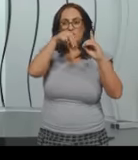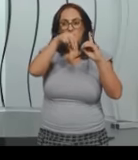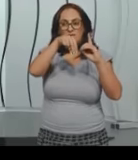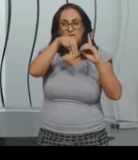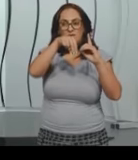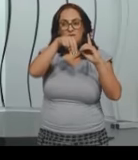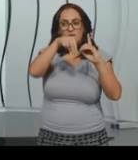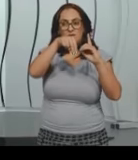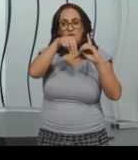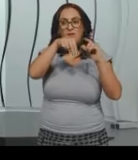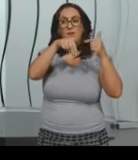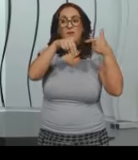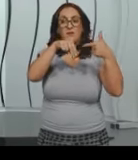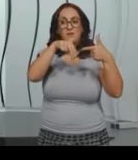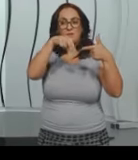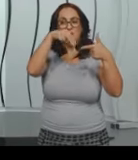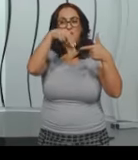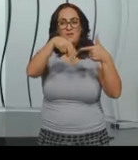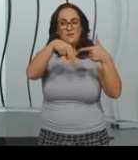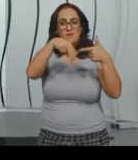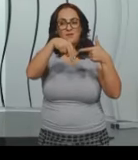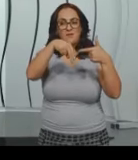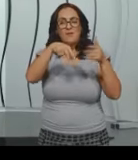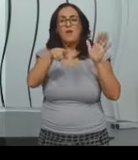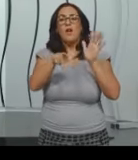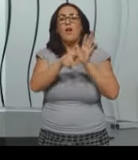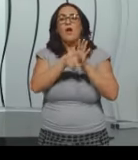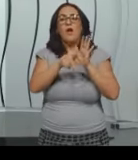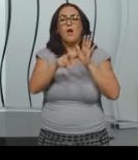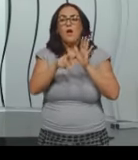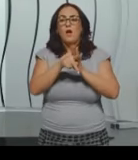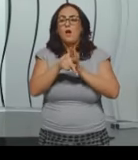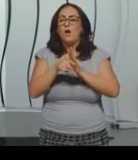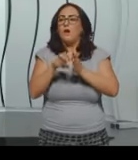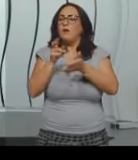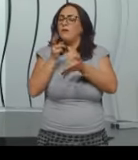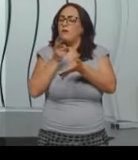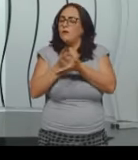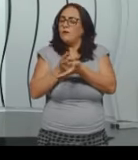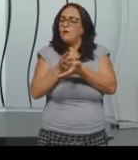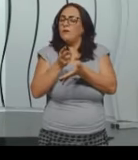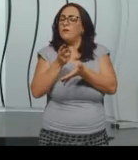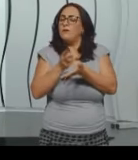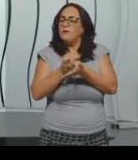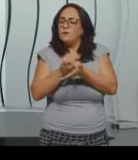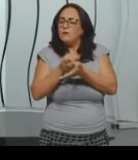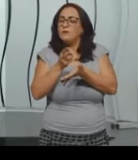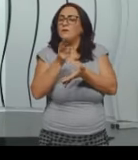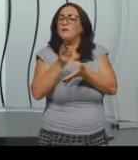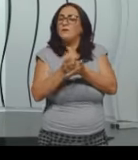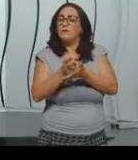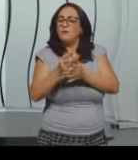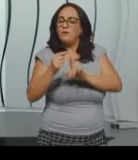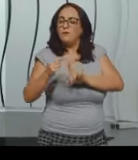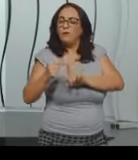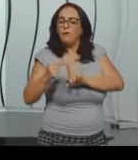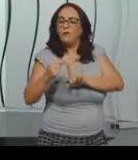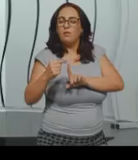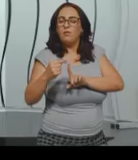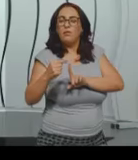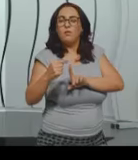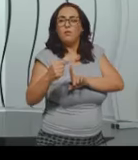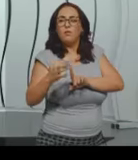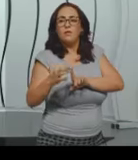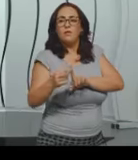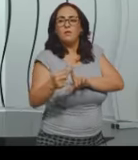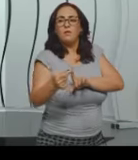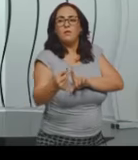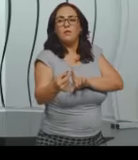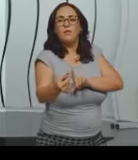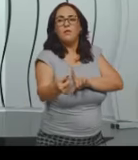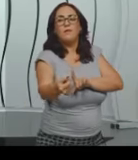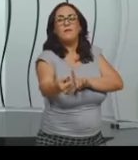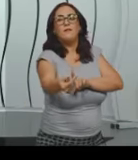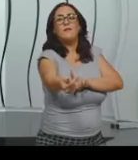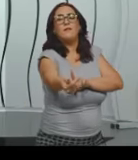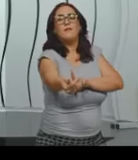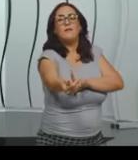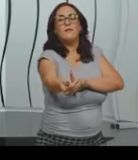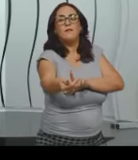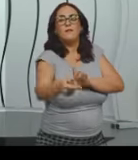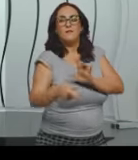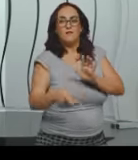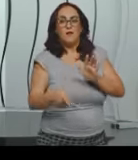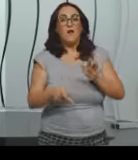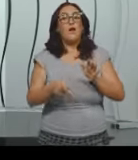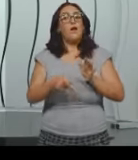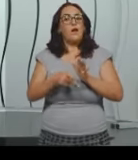ser duradoura, diferente das briófitas, onde a fase duradoura vai ser a fase